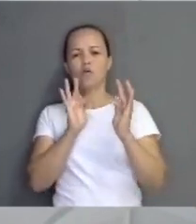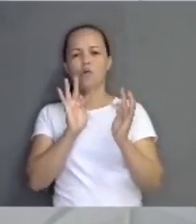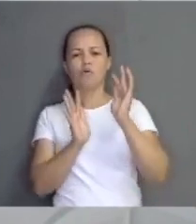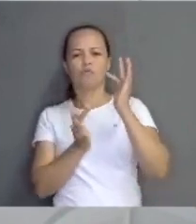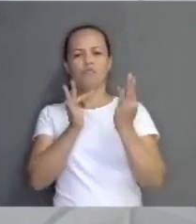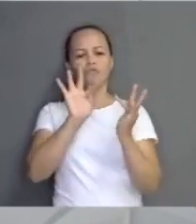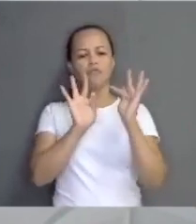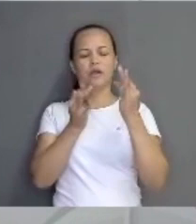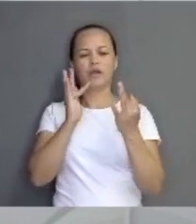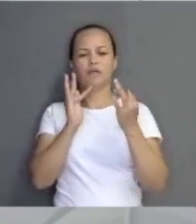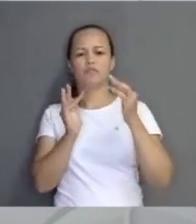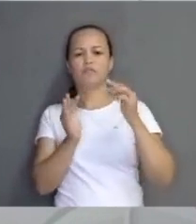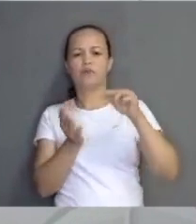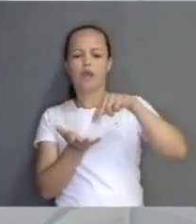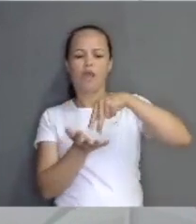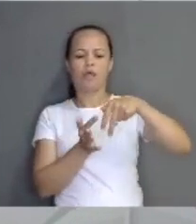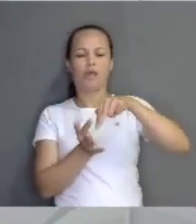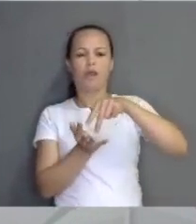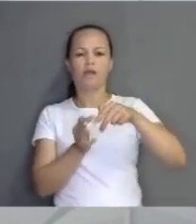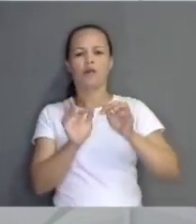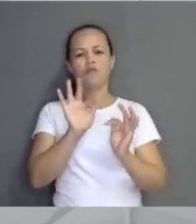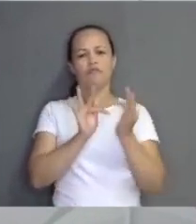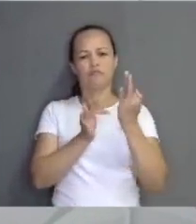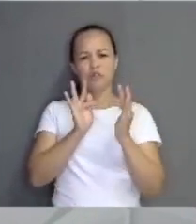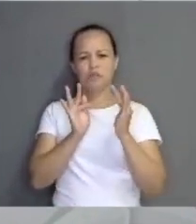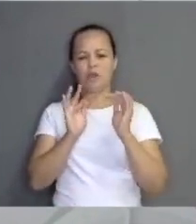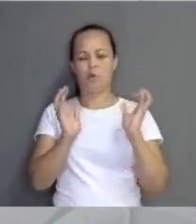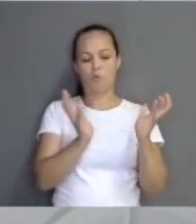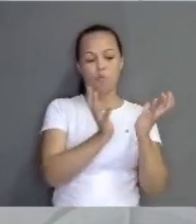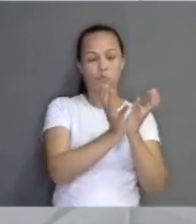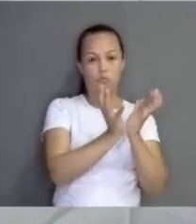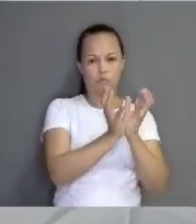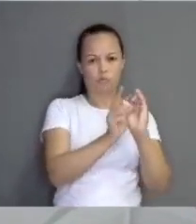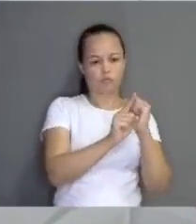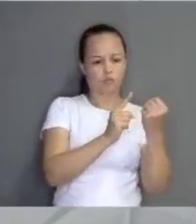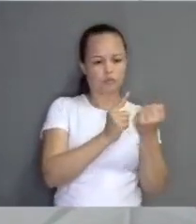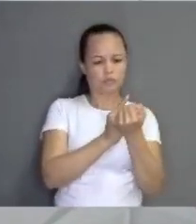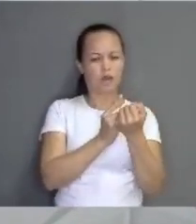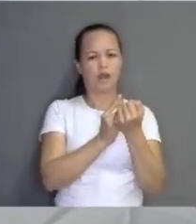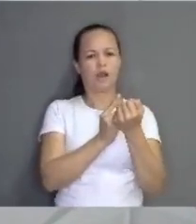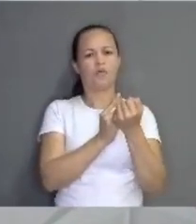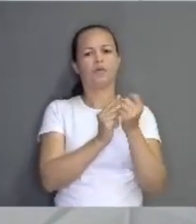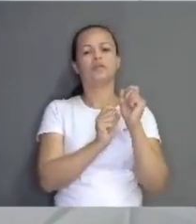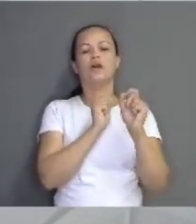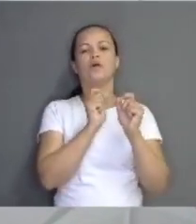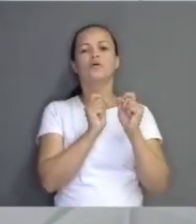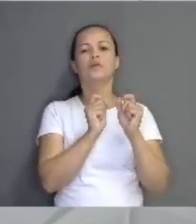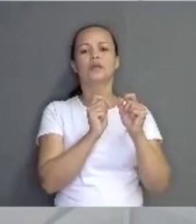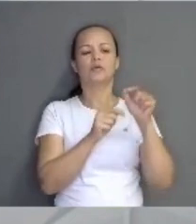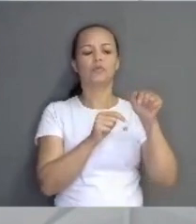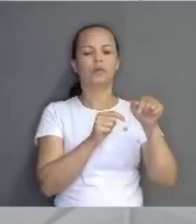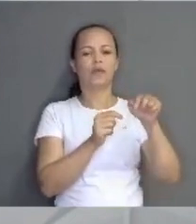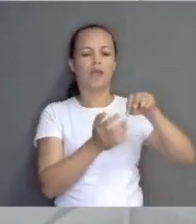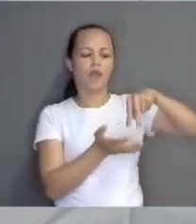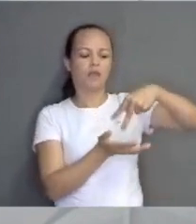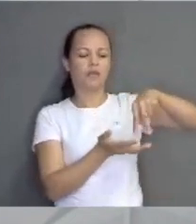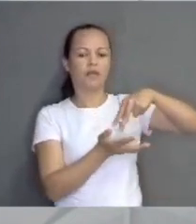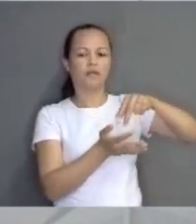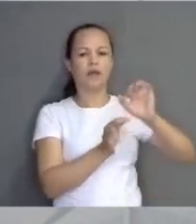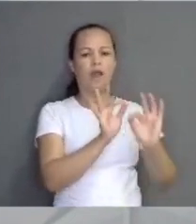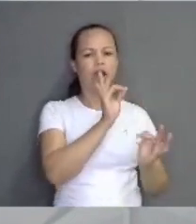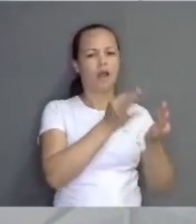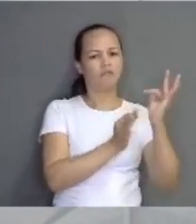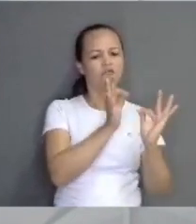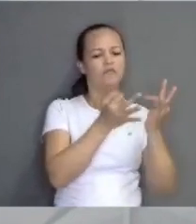que ficam dançando. Aquilo ali é um grupo social que está reunido ali com uma intenção que é de dançar e que essa